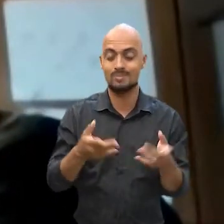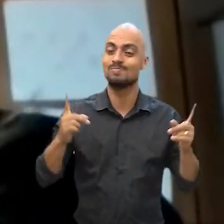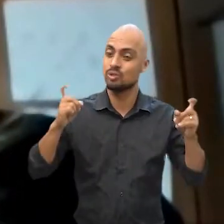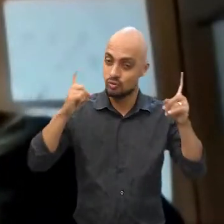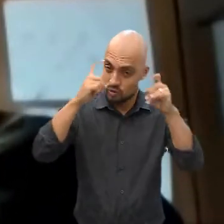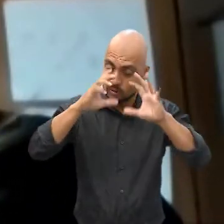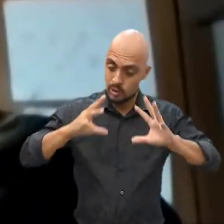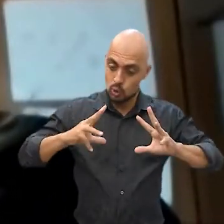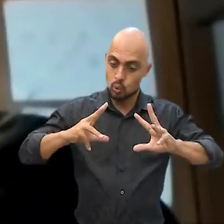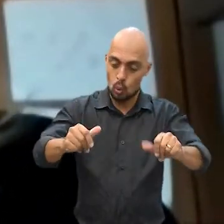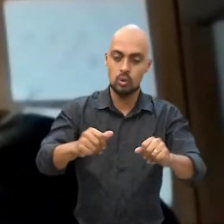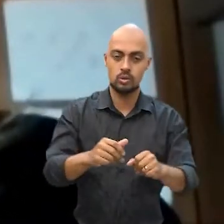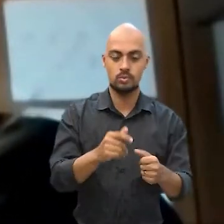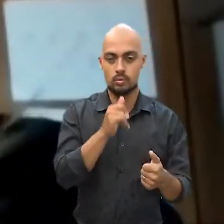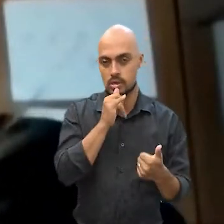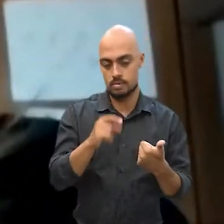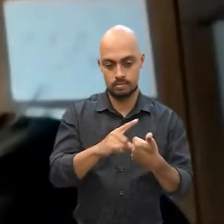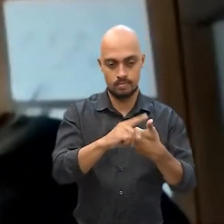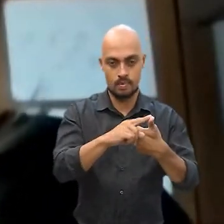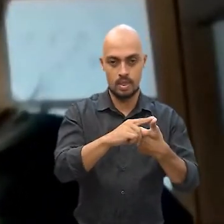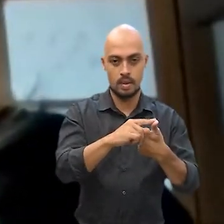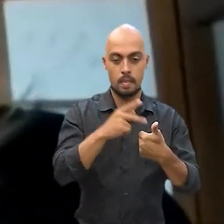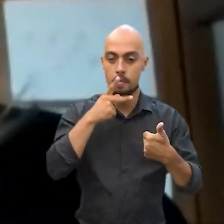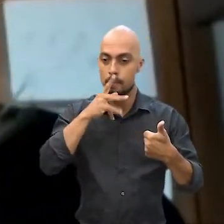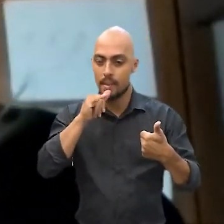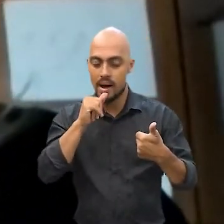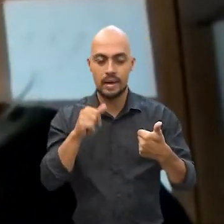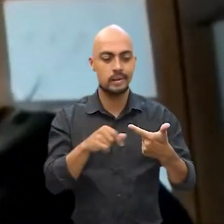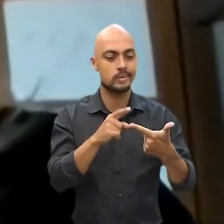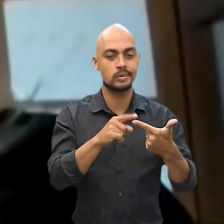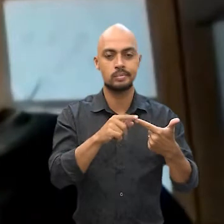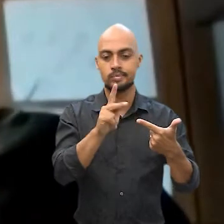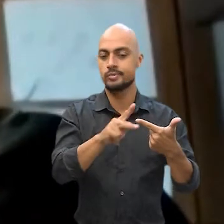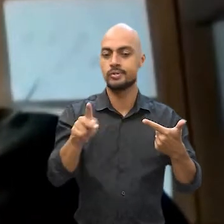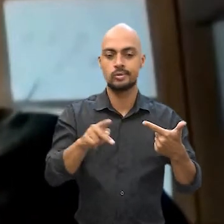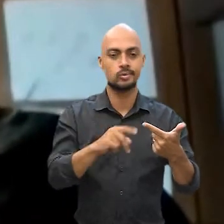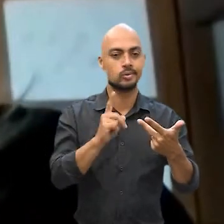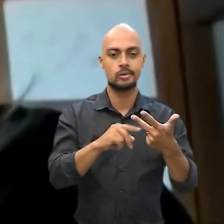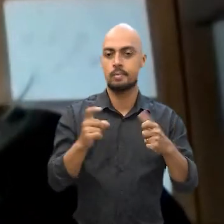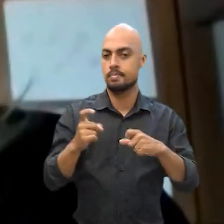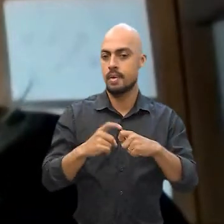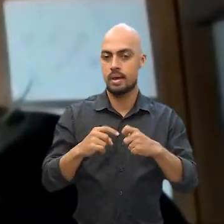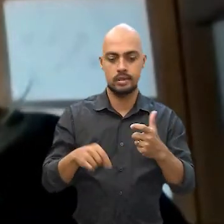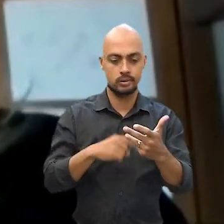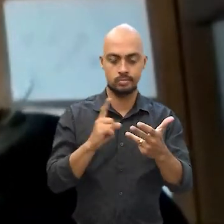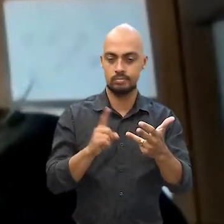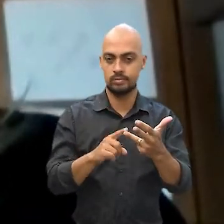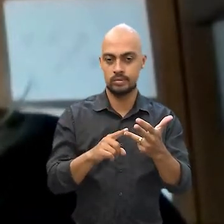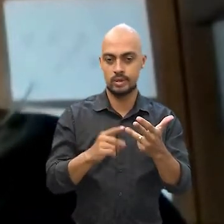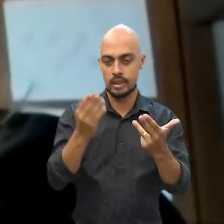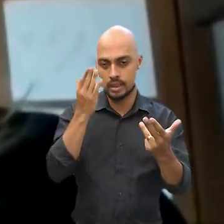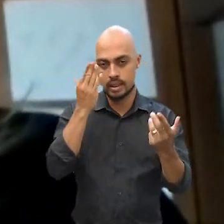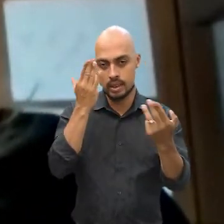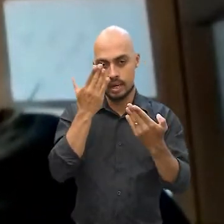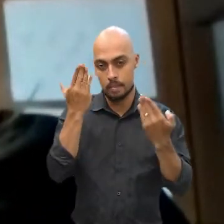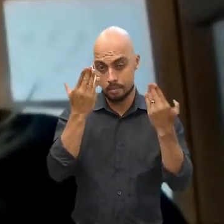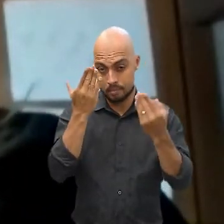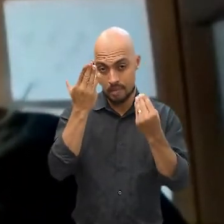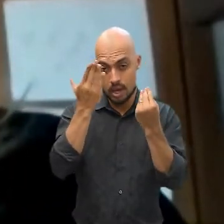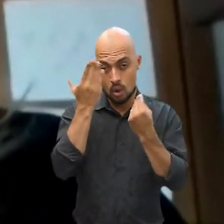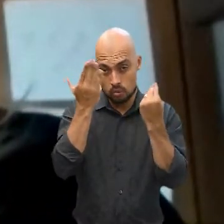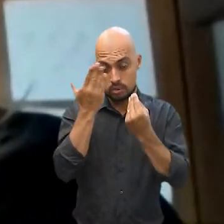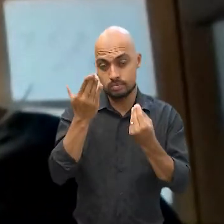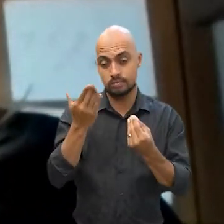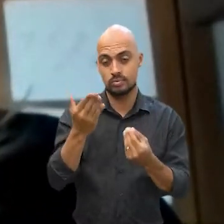que pais, professores, médicos, terapeutas, está cada um fazendo o seu melhor, e essa criança também a gente tem que ter na cabeça que ela está fazendo o